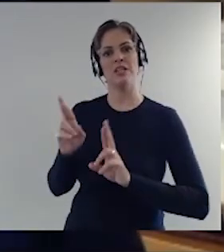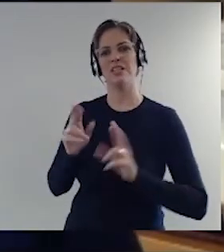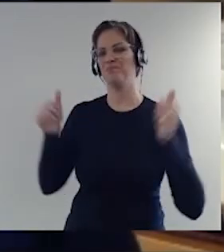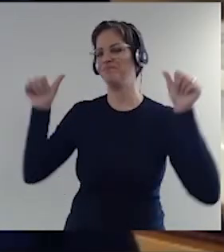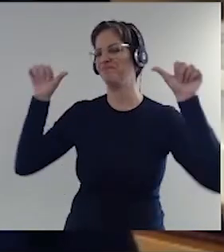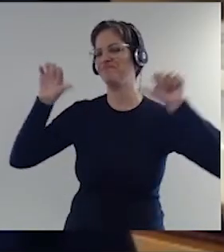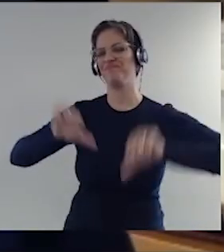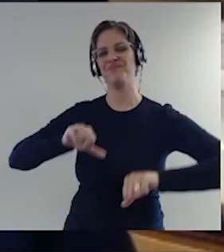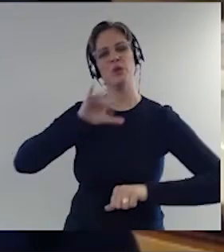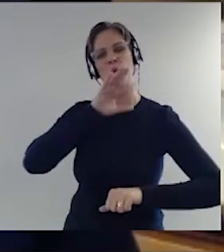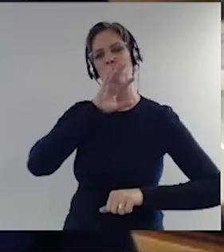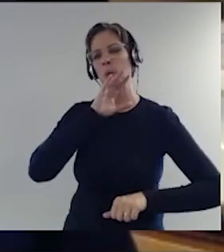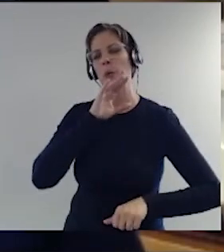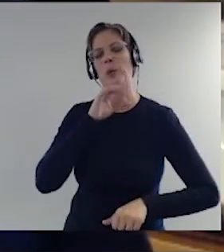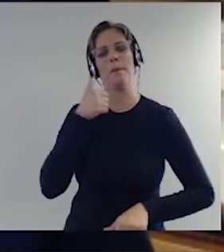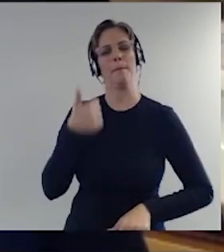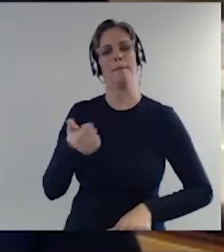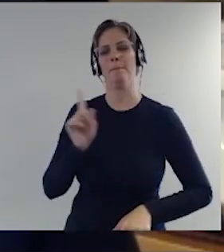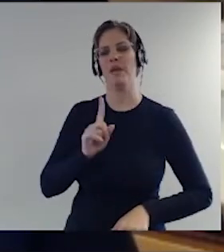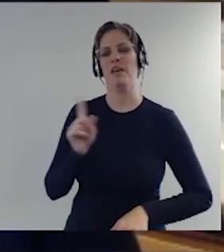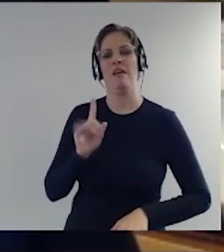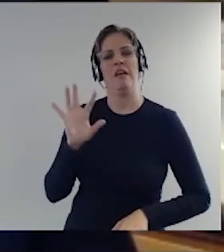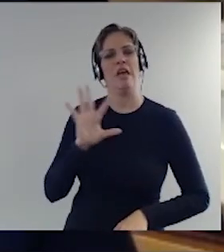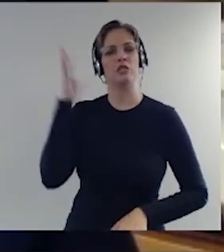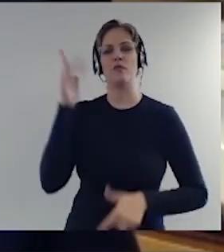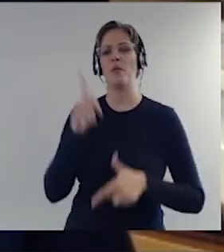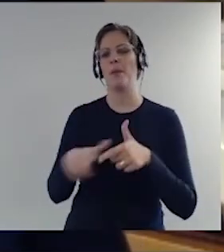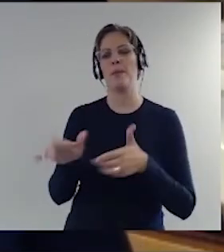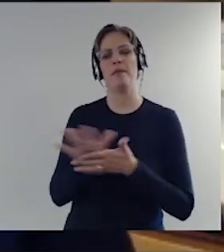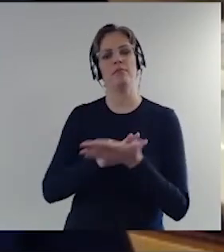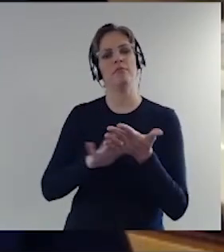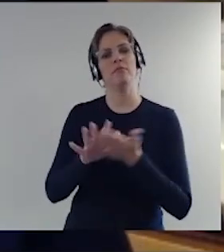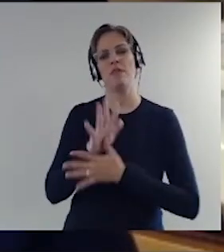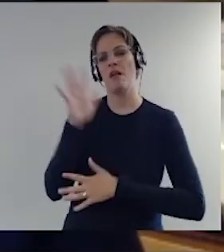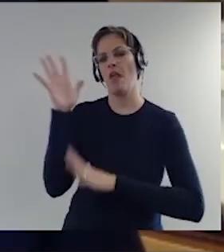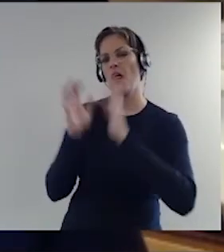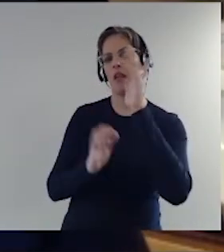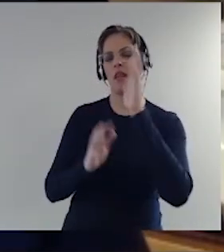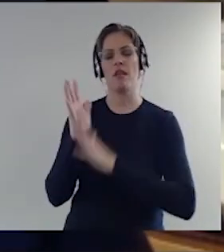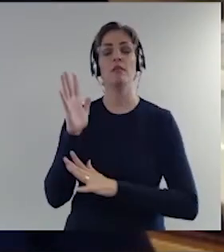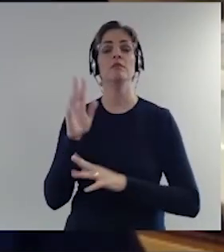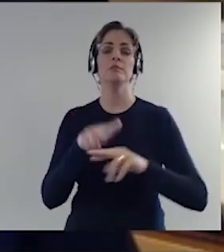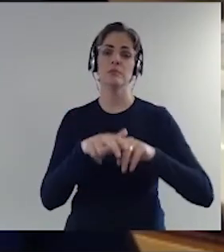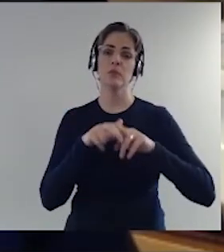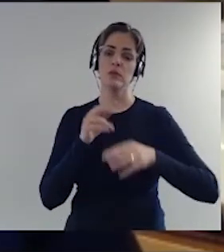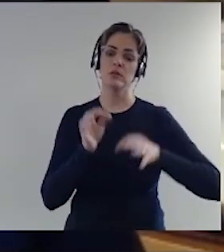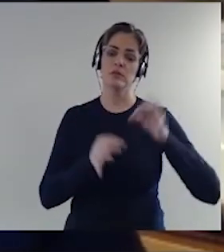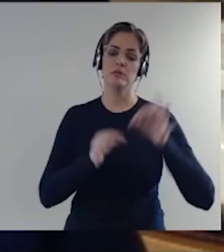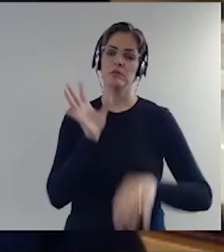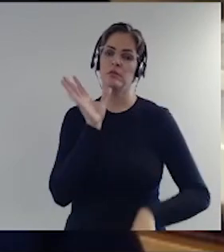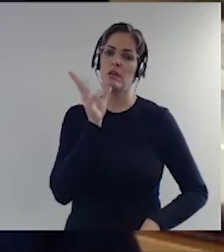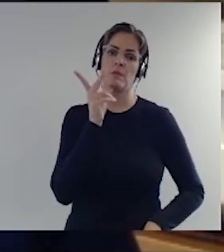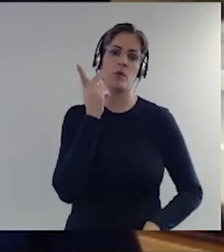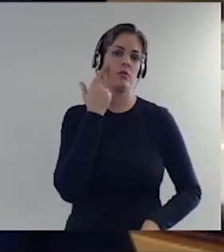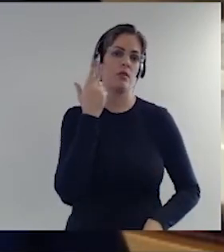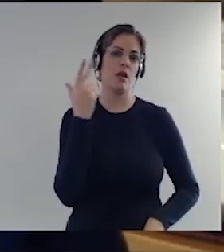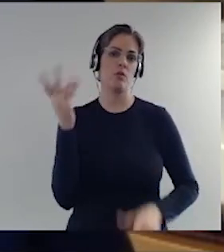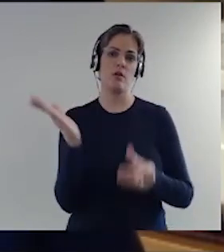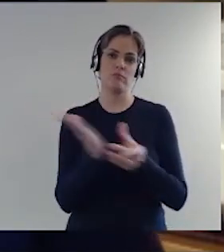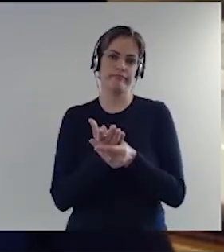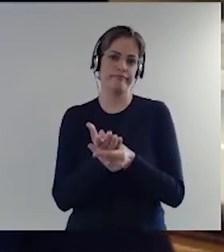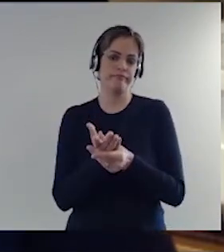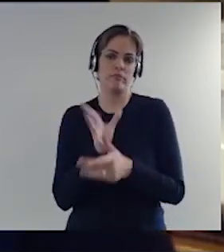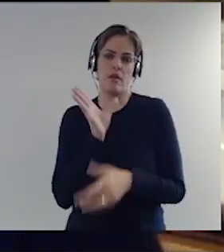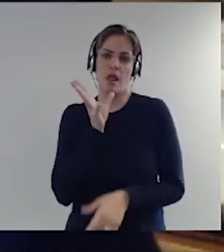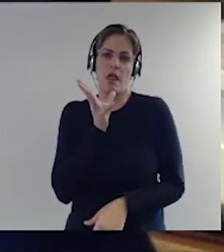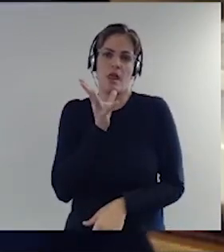uma relação mal resolvida, e esta relação mal resolvida que os tribunais, pela demora natural que os processos têm